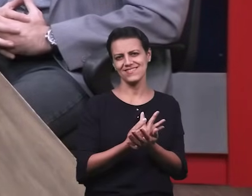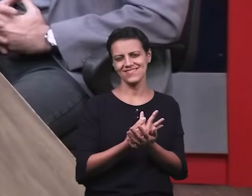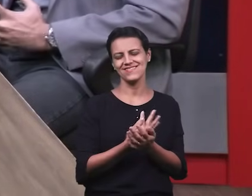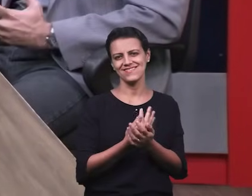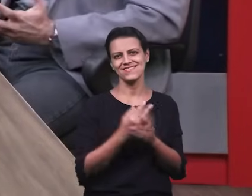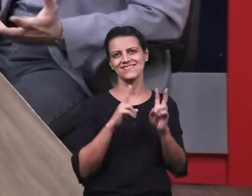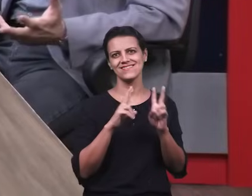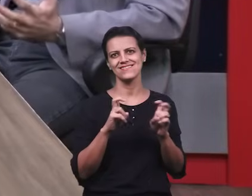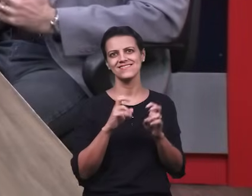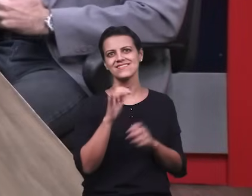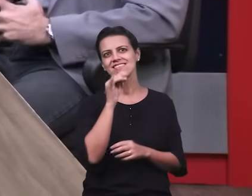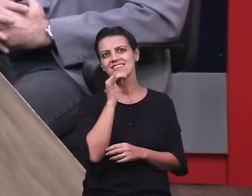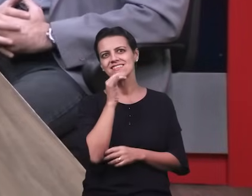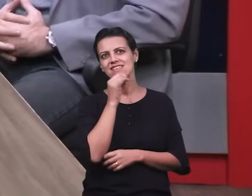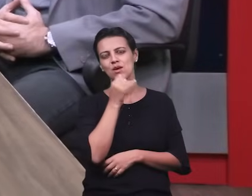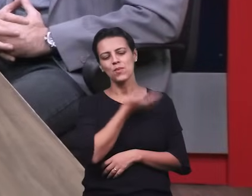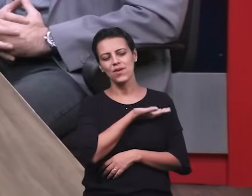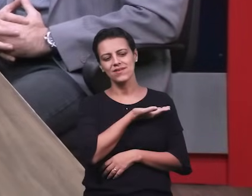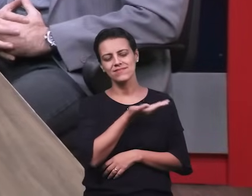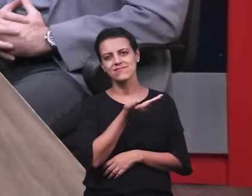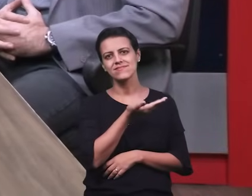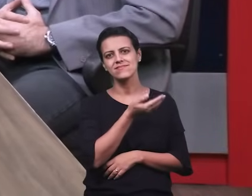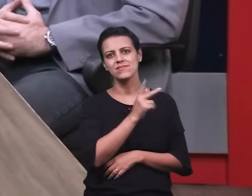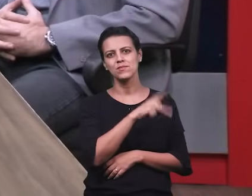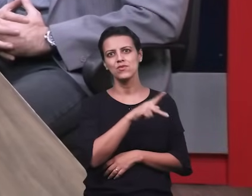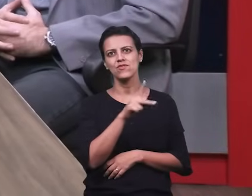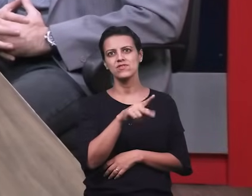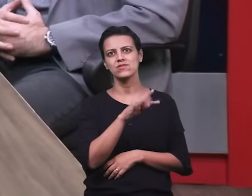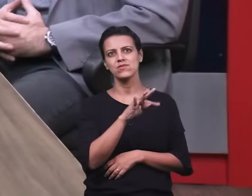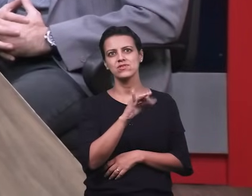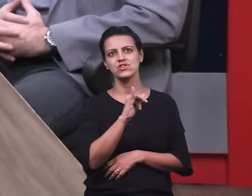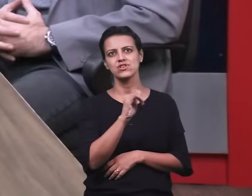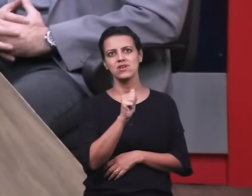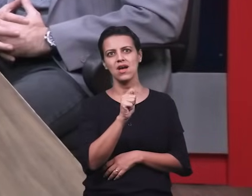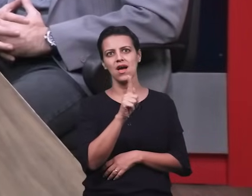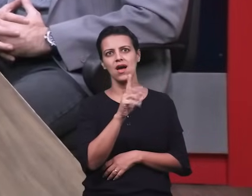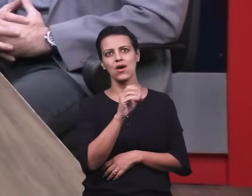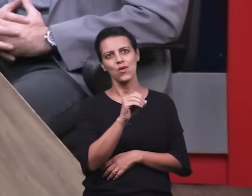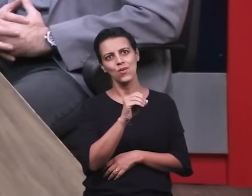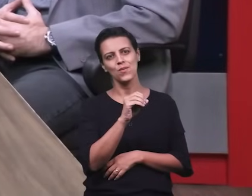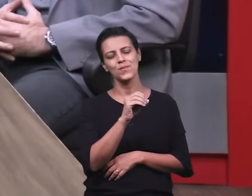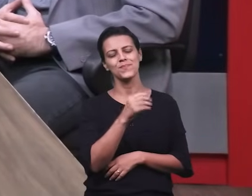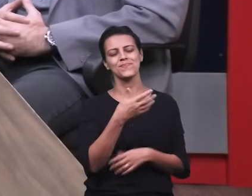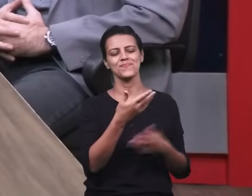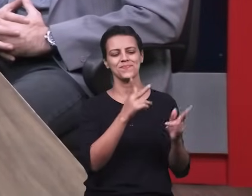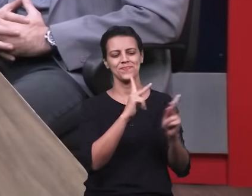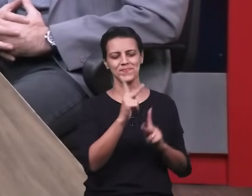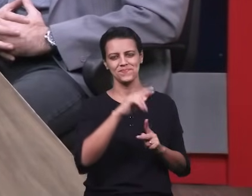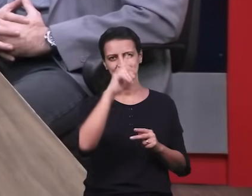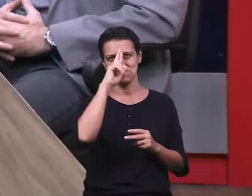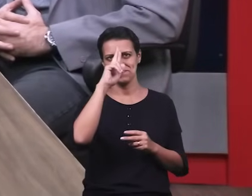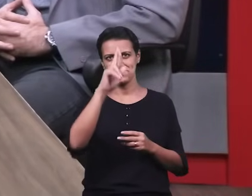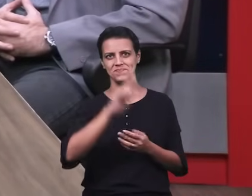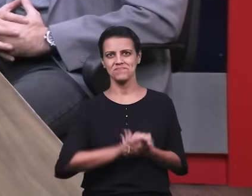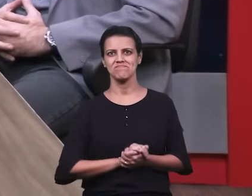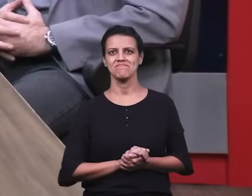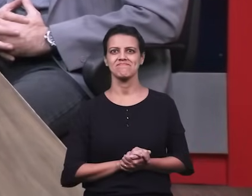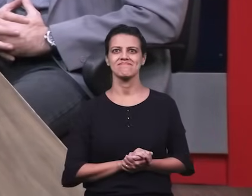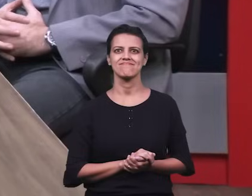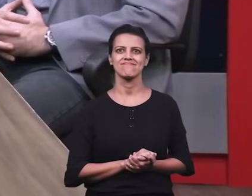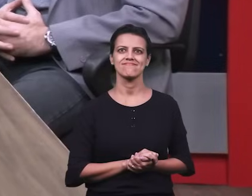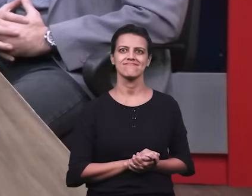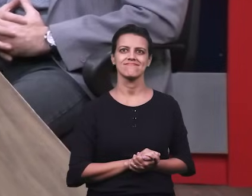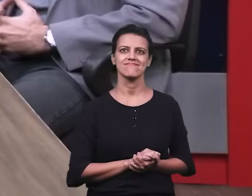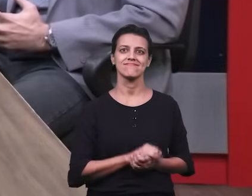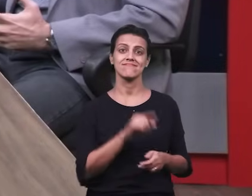assunto, apresentar os componentes da mesa aqui, o professor Tiago Costa, paz do Senhor. Paz do Senhor, os irmãos, paz do Senhor, pastor